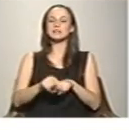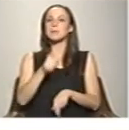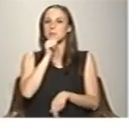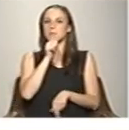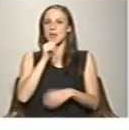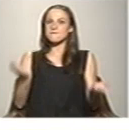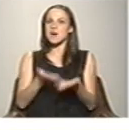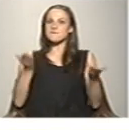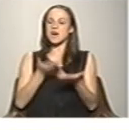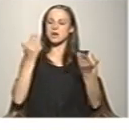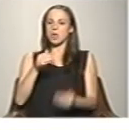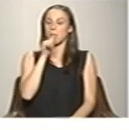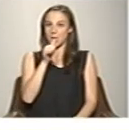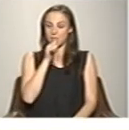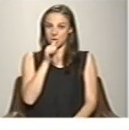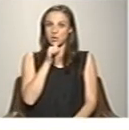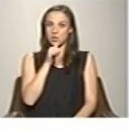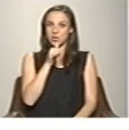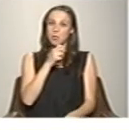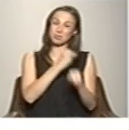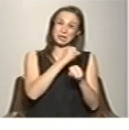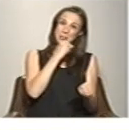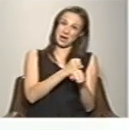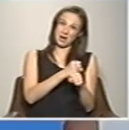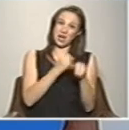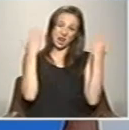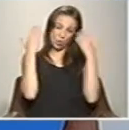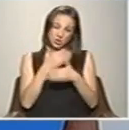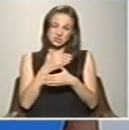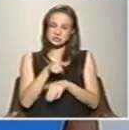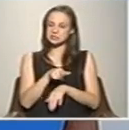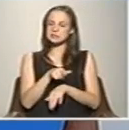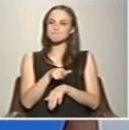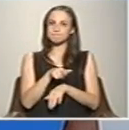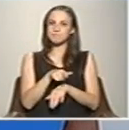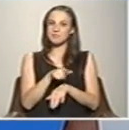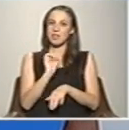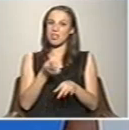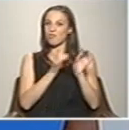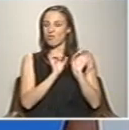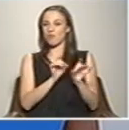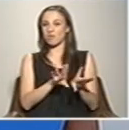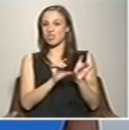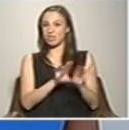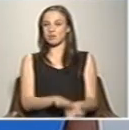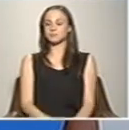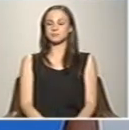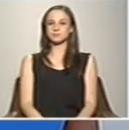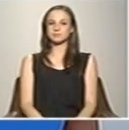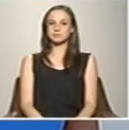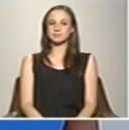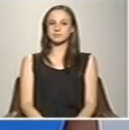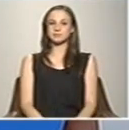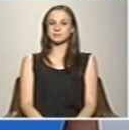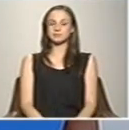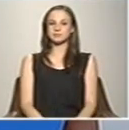que fazem estimulantes até para conciliar o seu trabalho noturno, etc. Portanto, devem estar proscritos nesta situa-. Ainda,